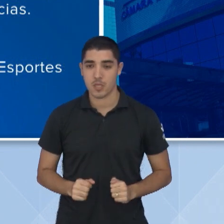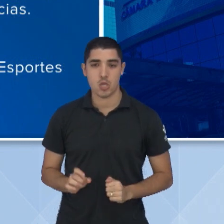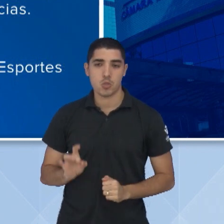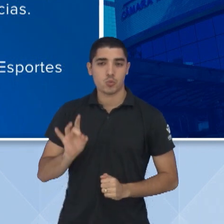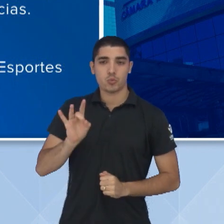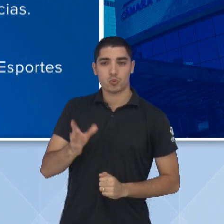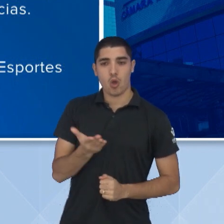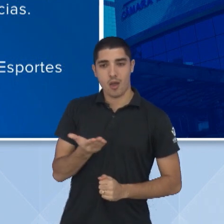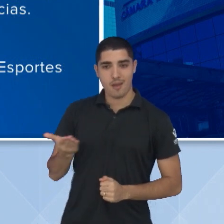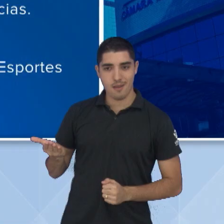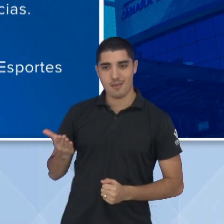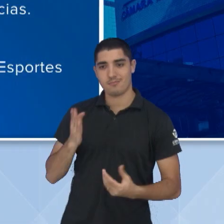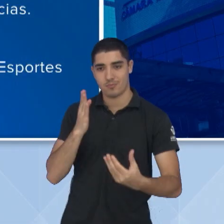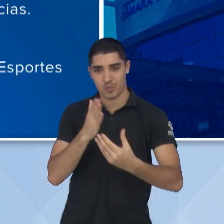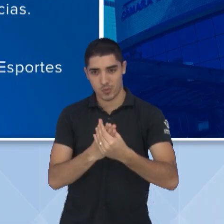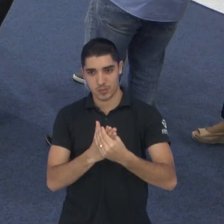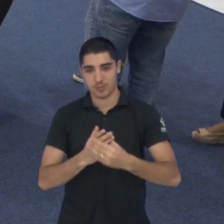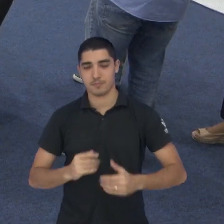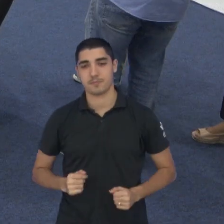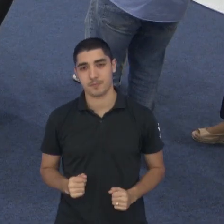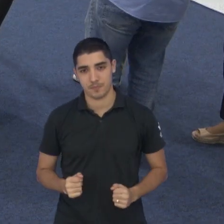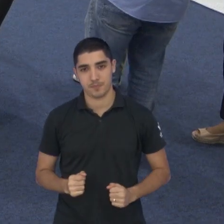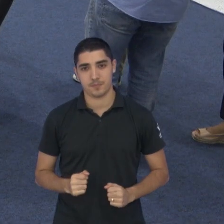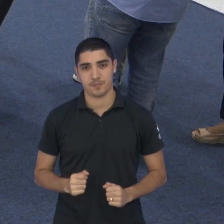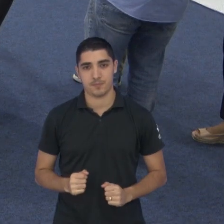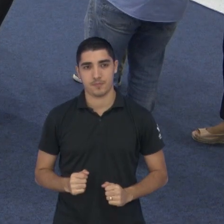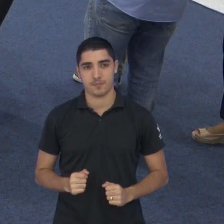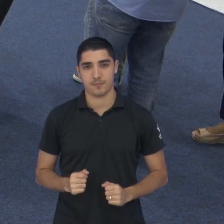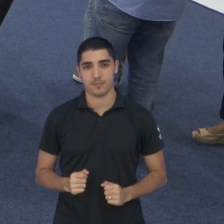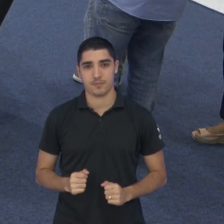os novos processos, senhor presidente.